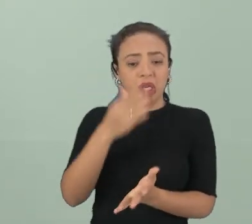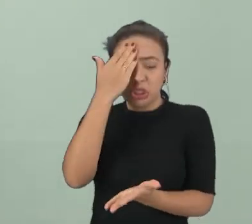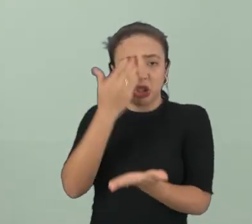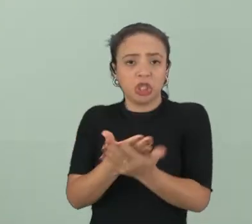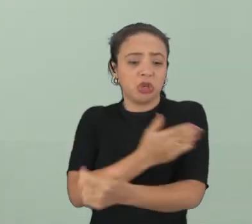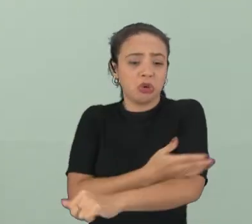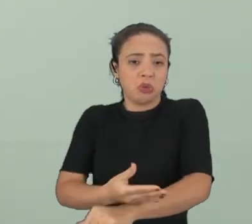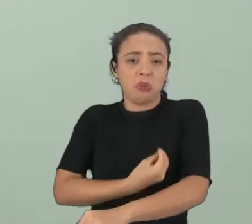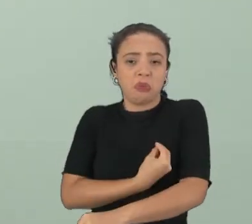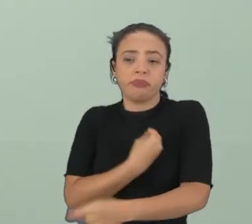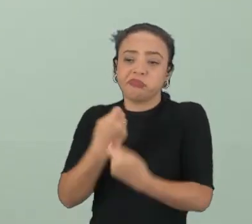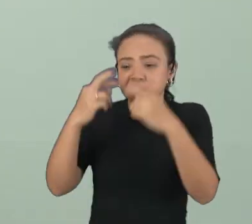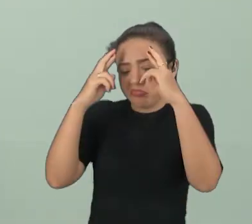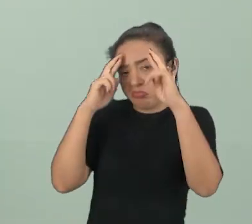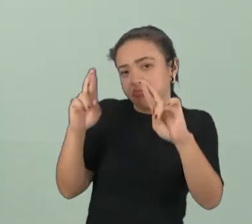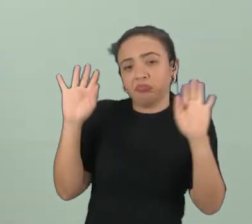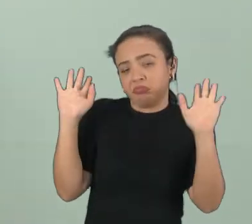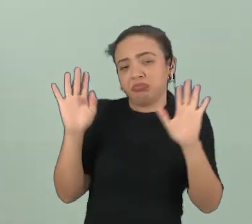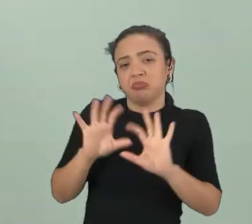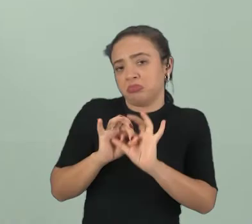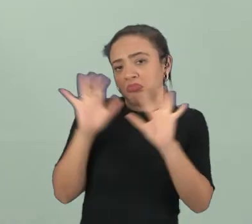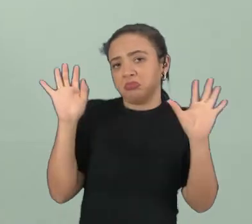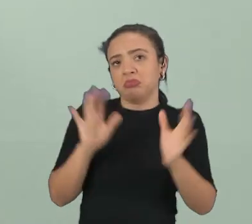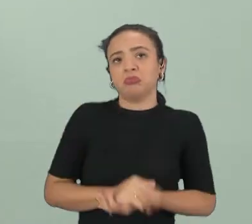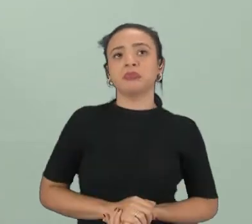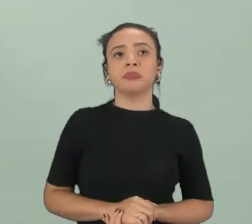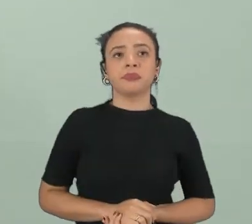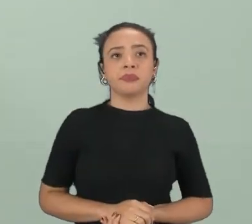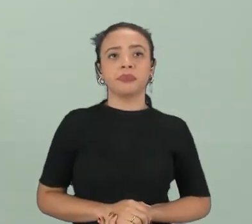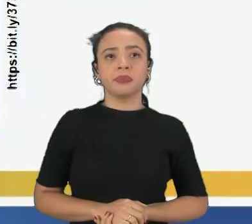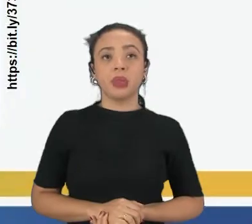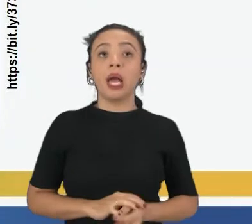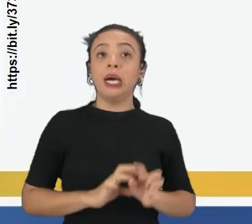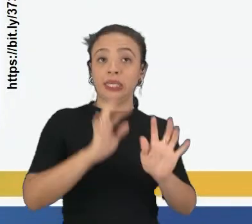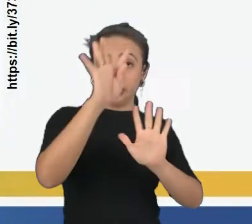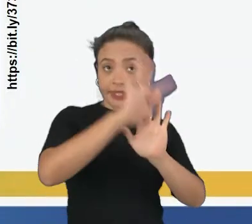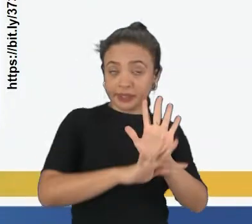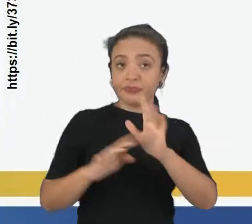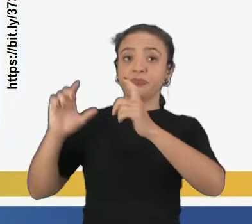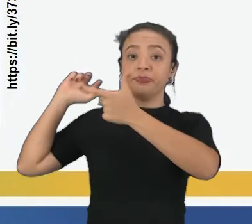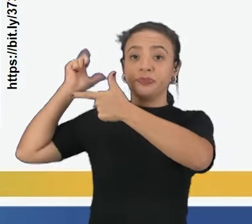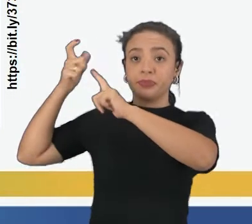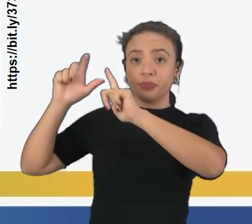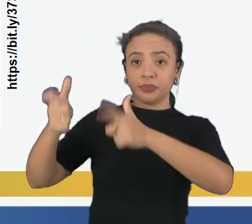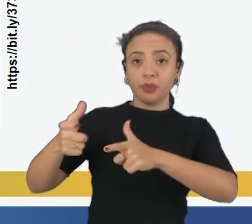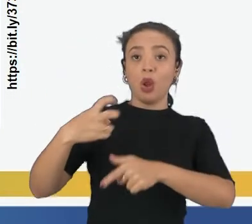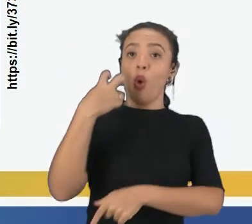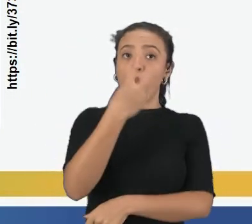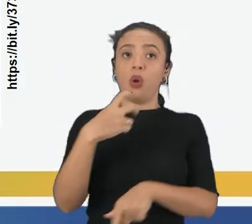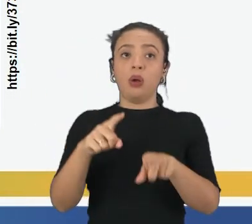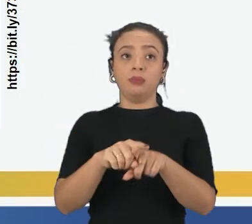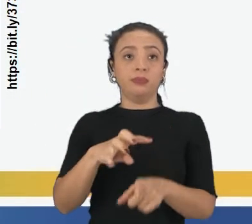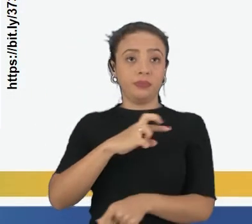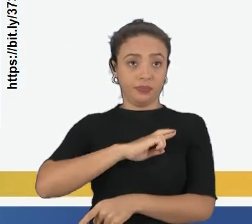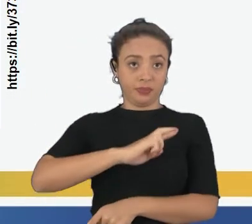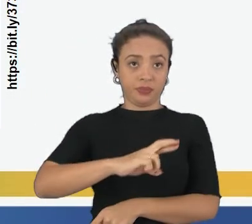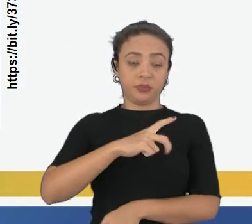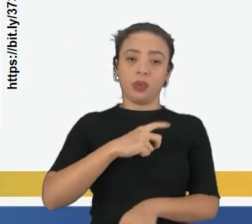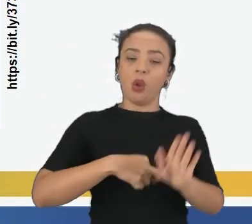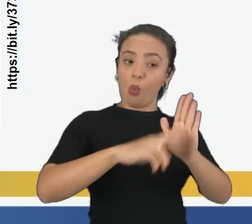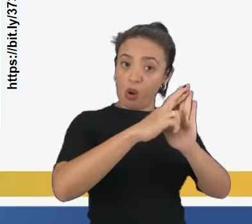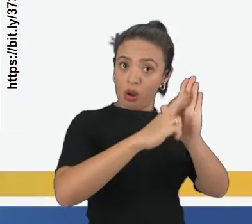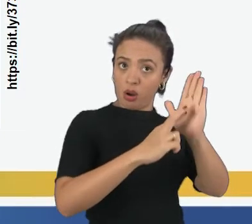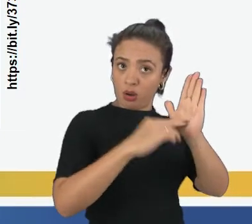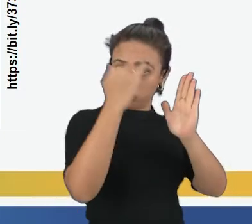deve ser respeitada por isso ok três textos e tradições orais religiosas seguem o um